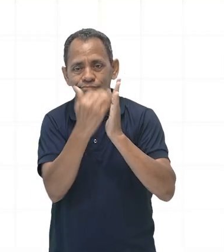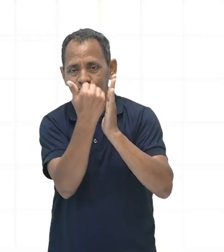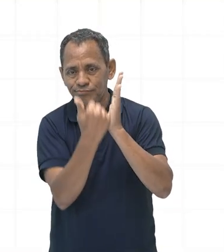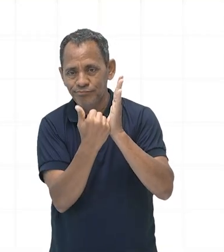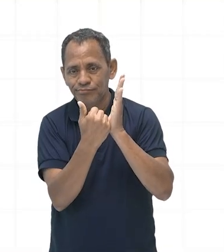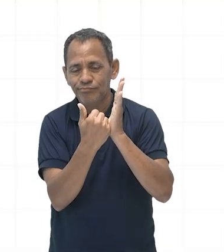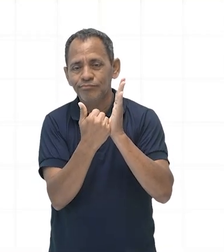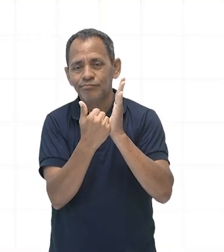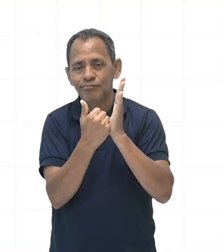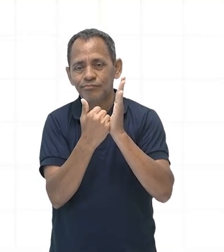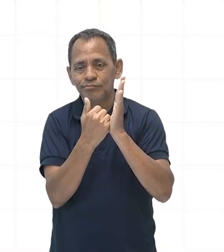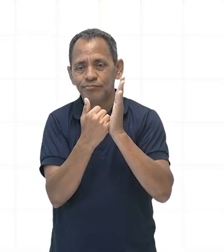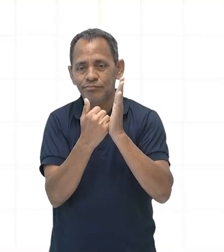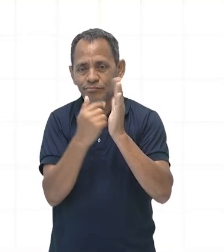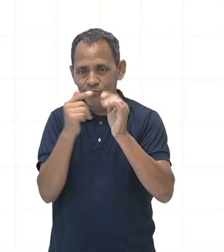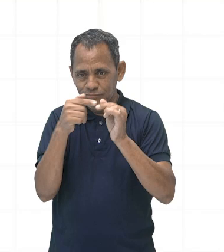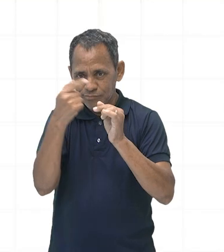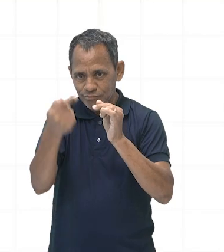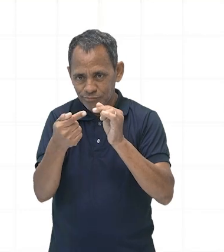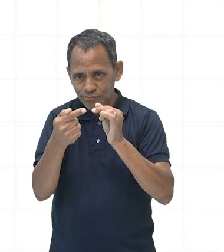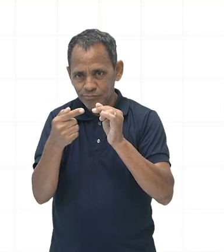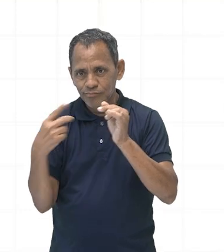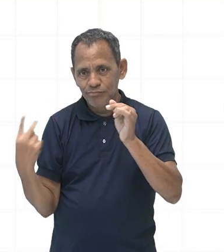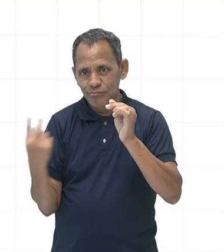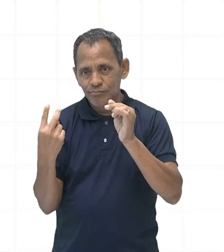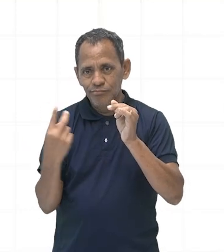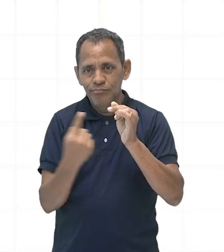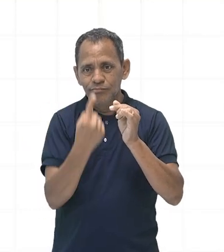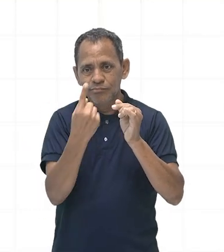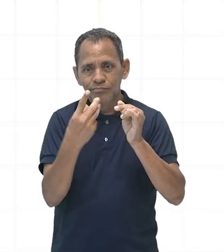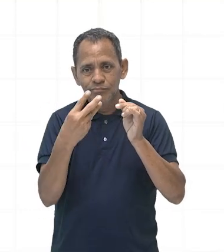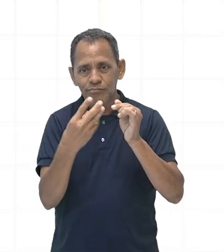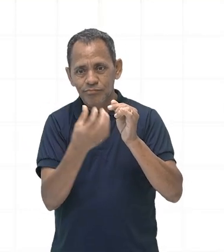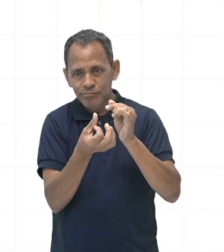desconto, ela passa a custar R$